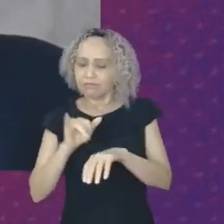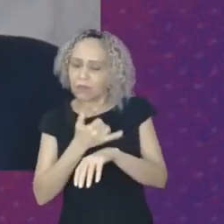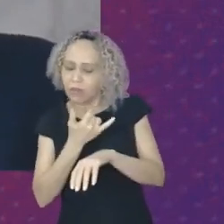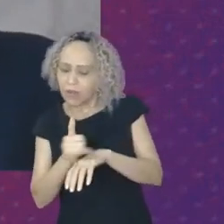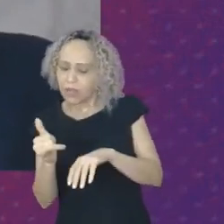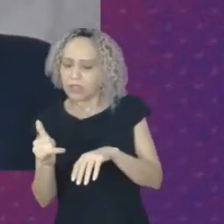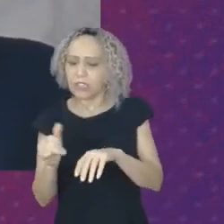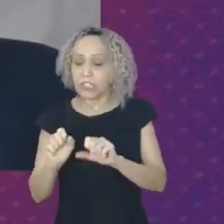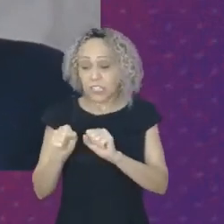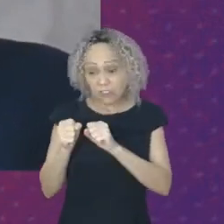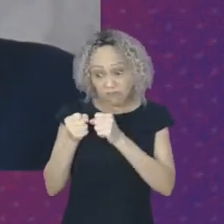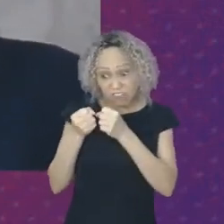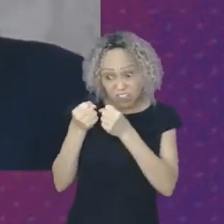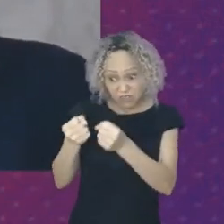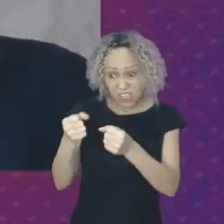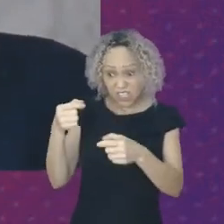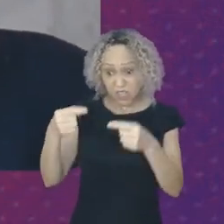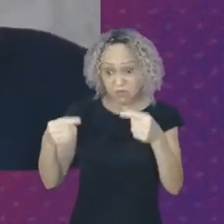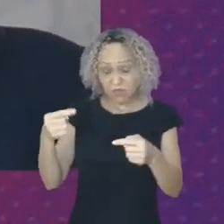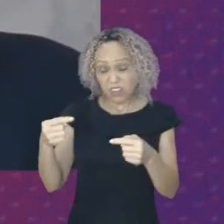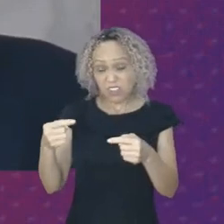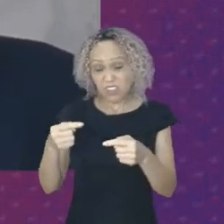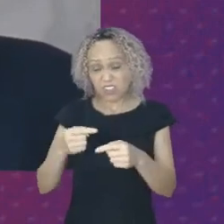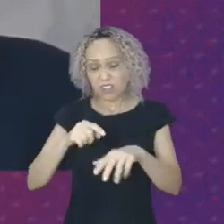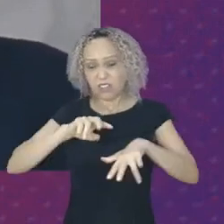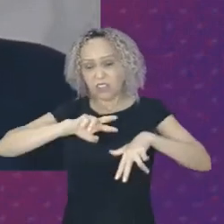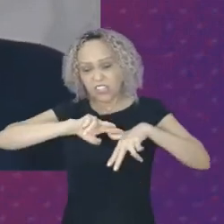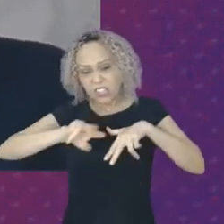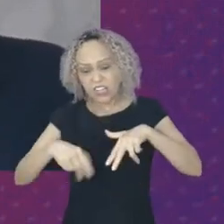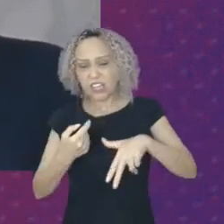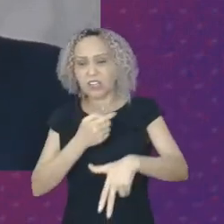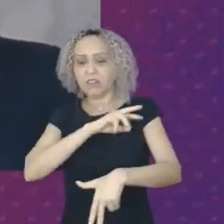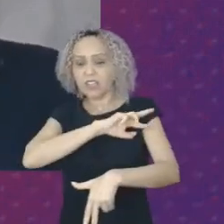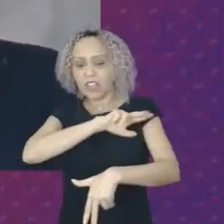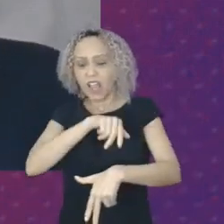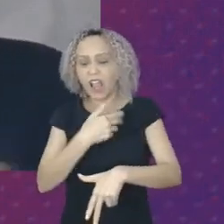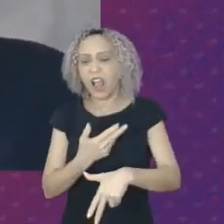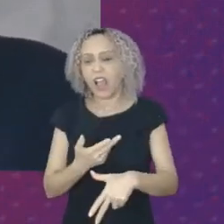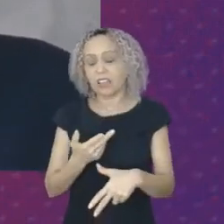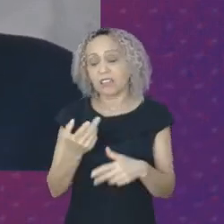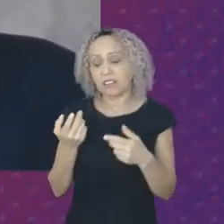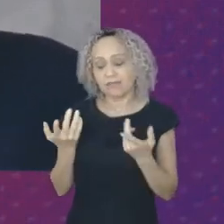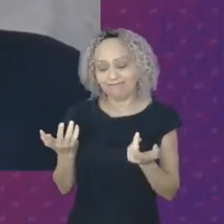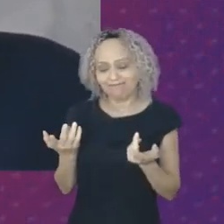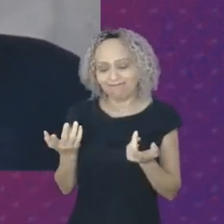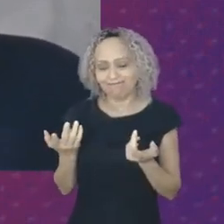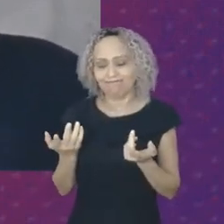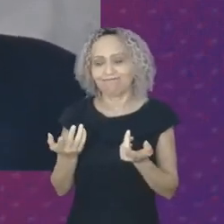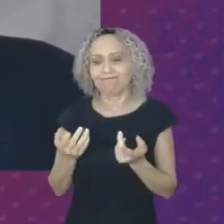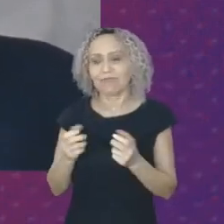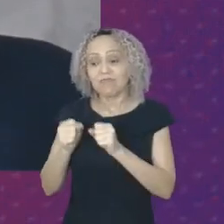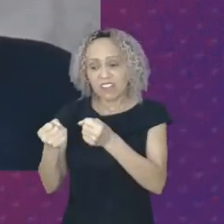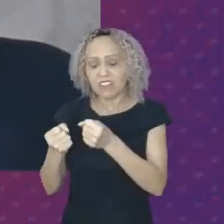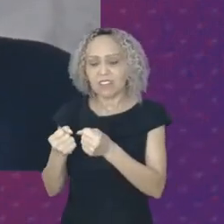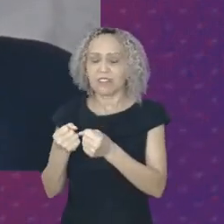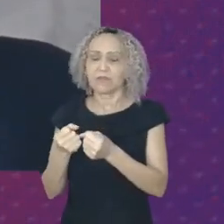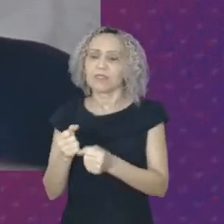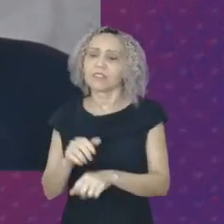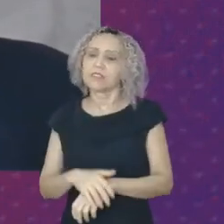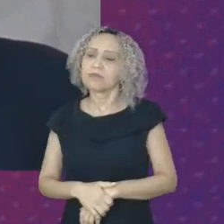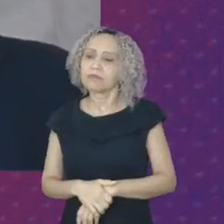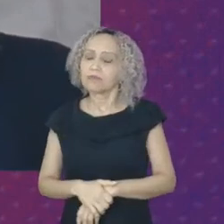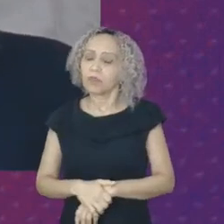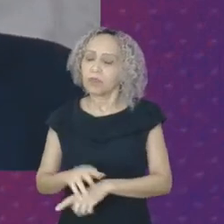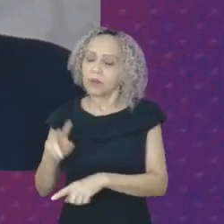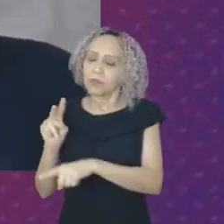gênero e raça contra as mulheres. Na área da saúde, a parceria para a